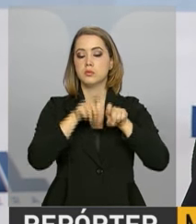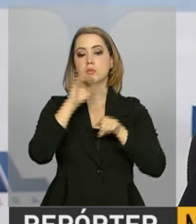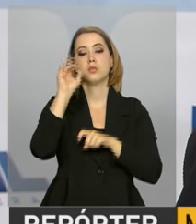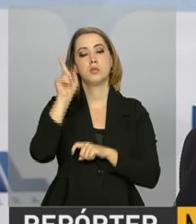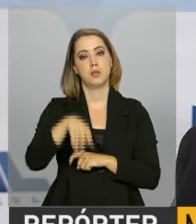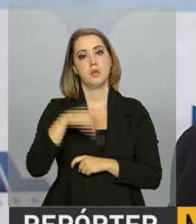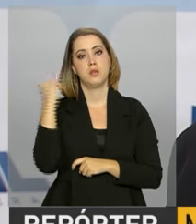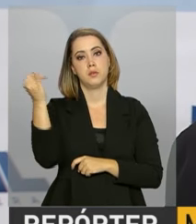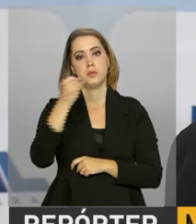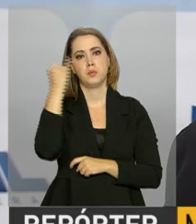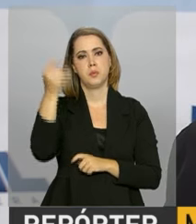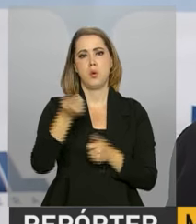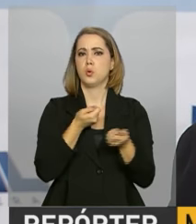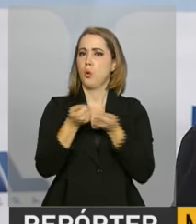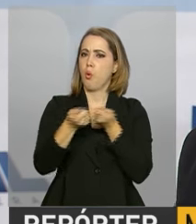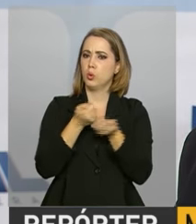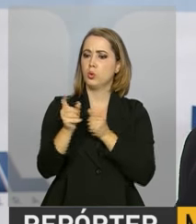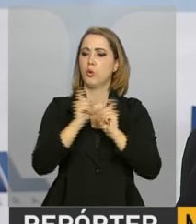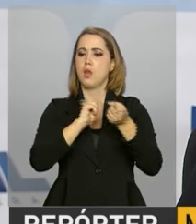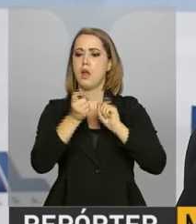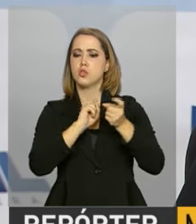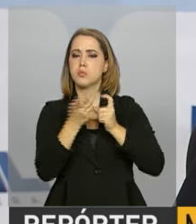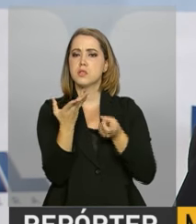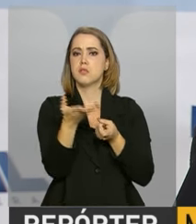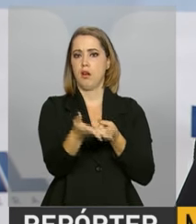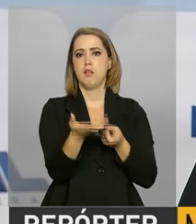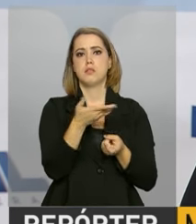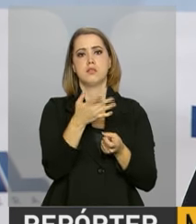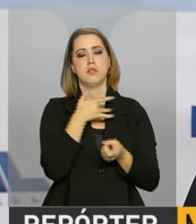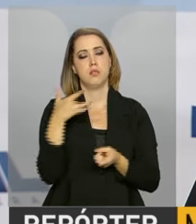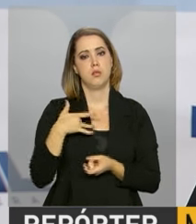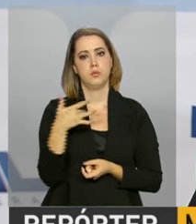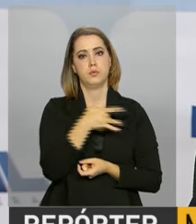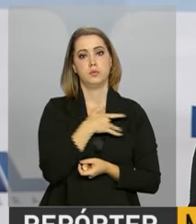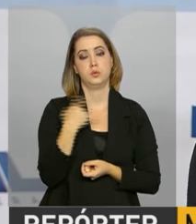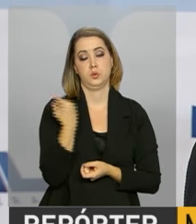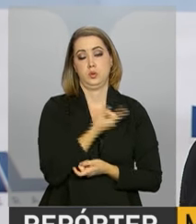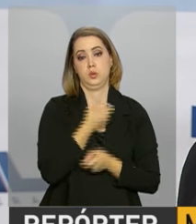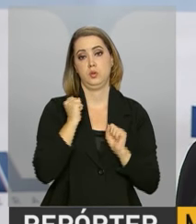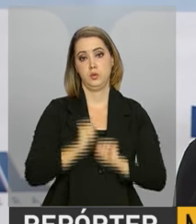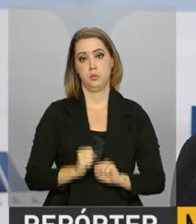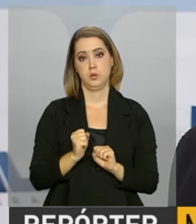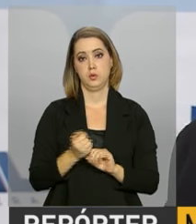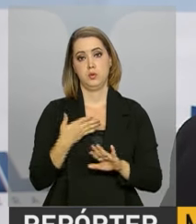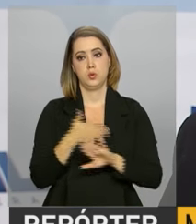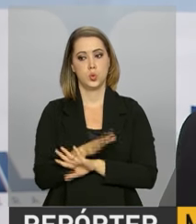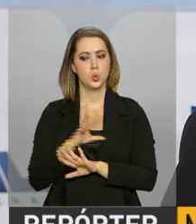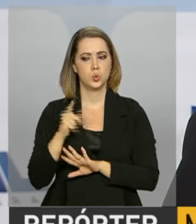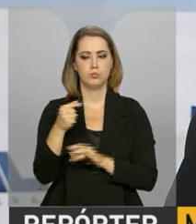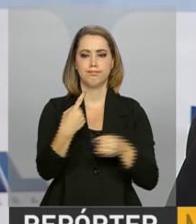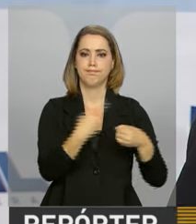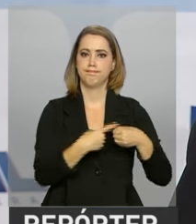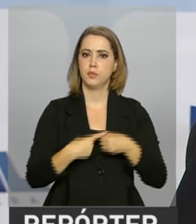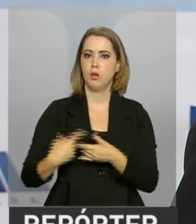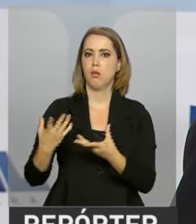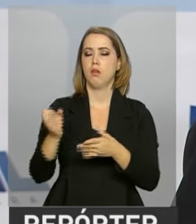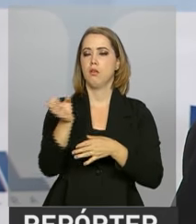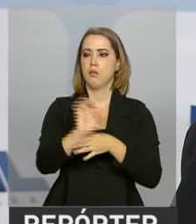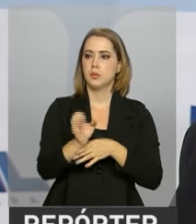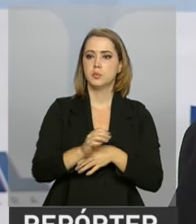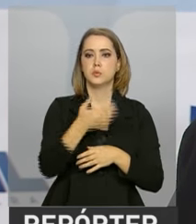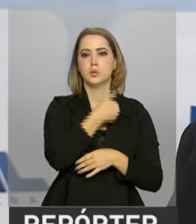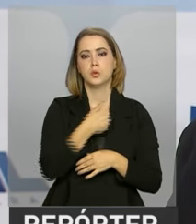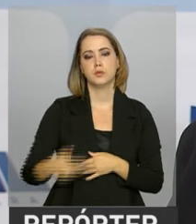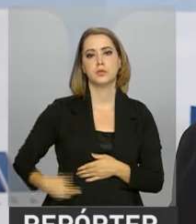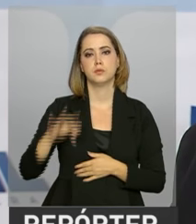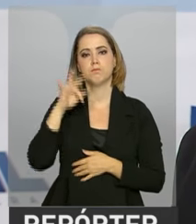Municipal importante pra gestão do SUS e para que a gente possa a nível nacional estadual e municipal fazer um planejamento do